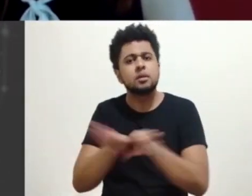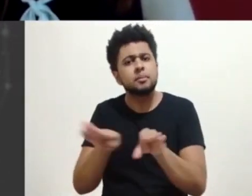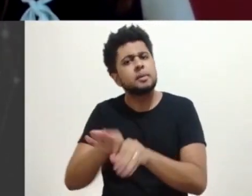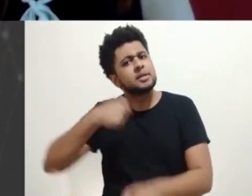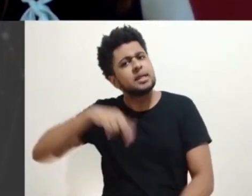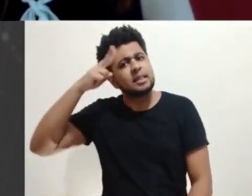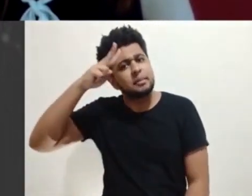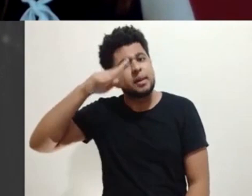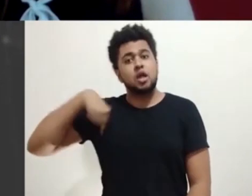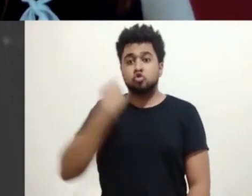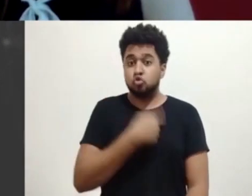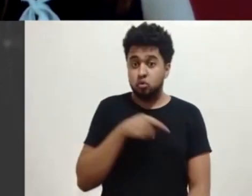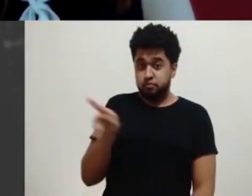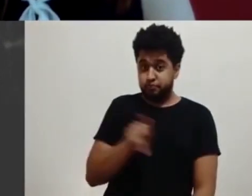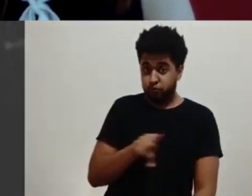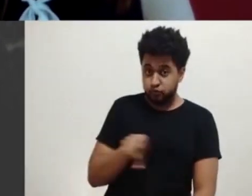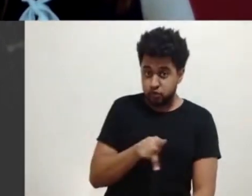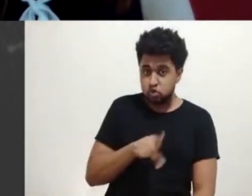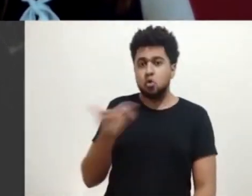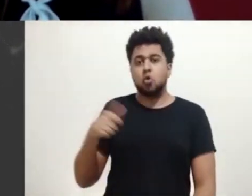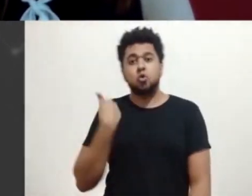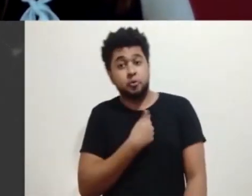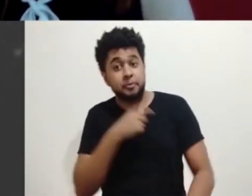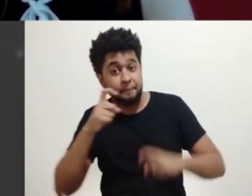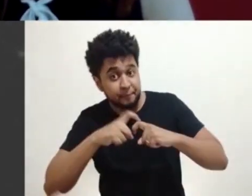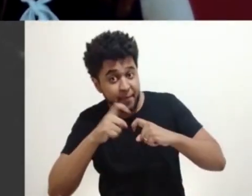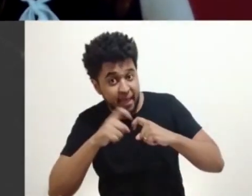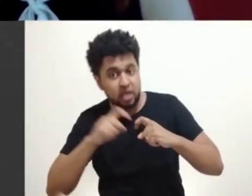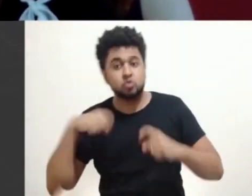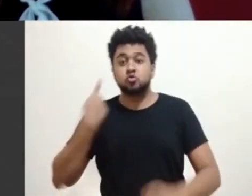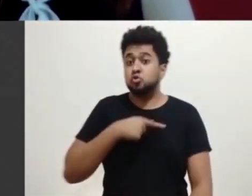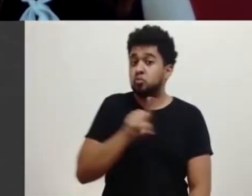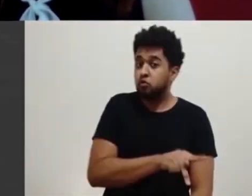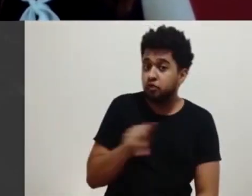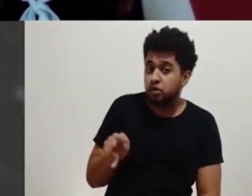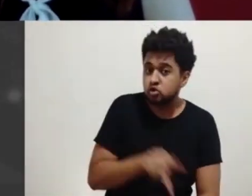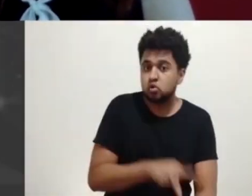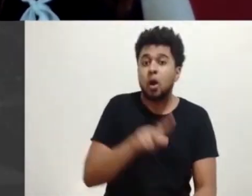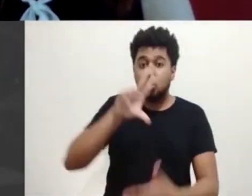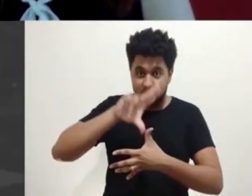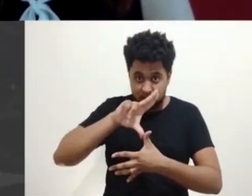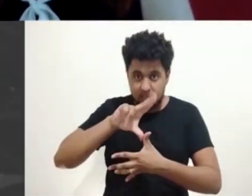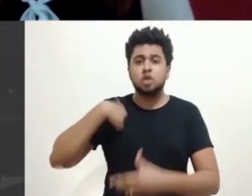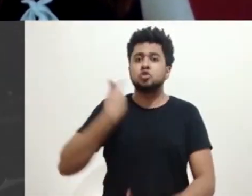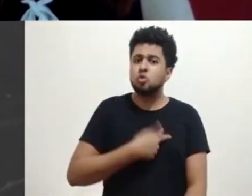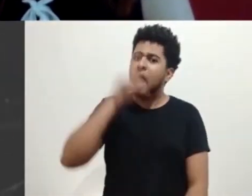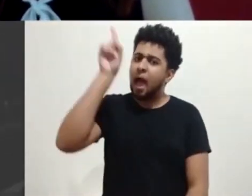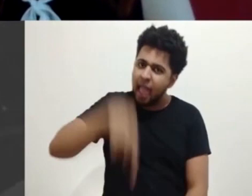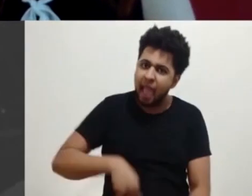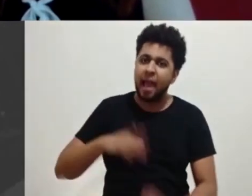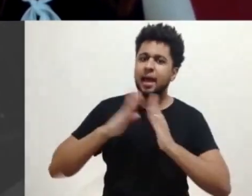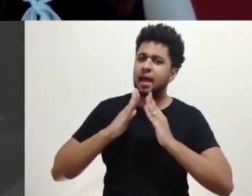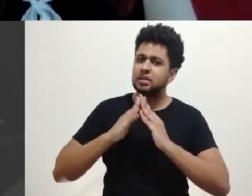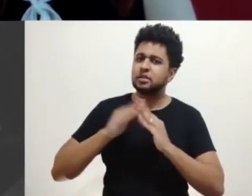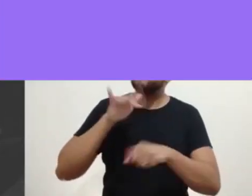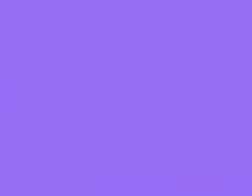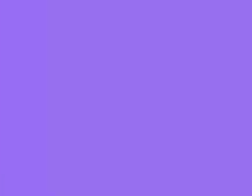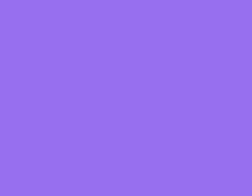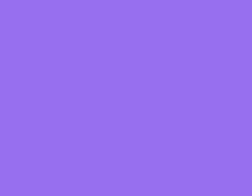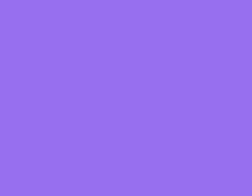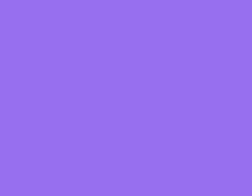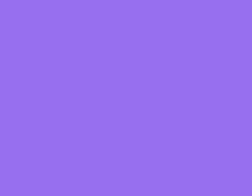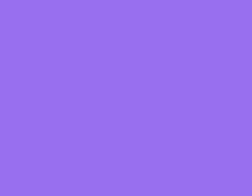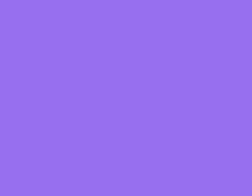gente também, que é professor, que é médico, que é docente, que faz parte da Unila, nós somos moradores de Foz e da região.